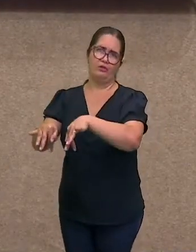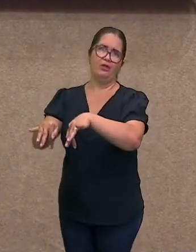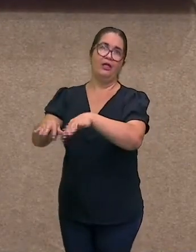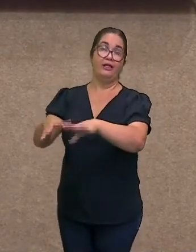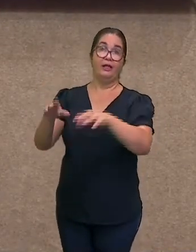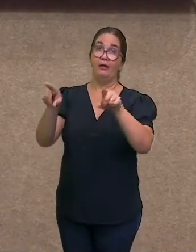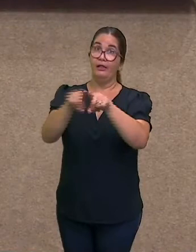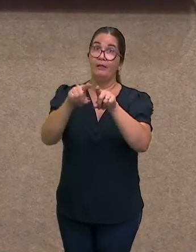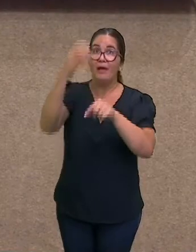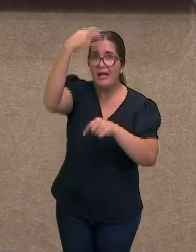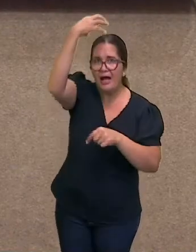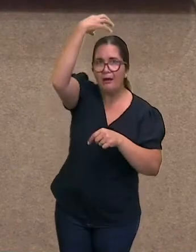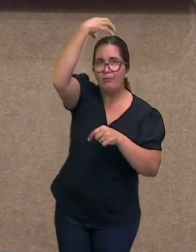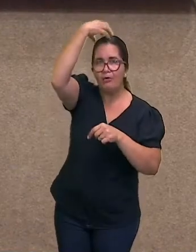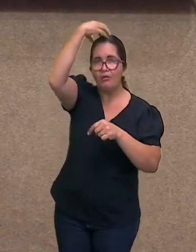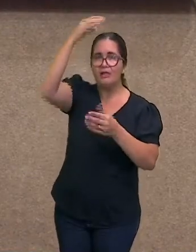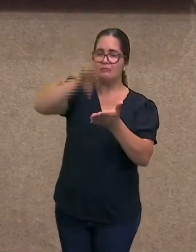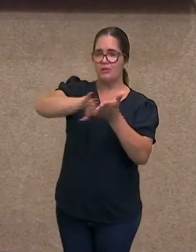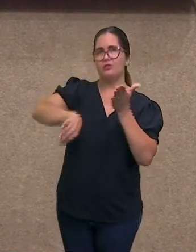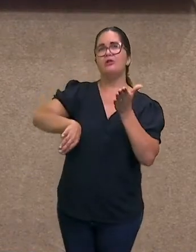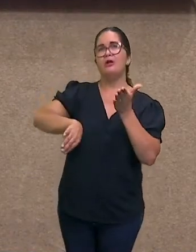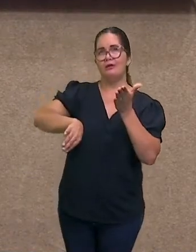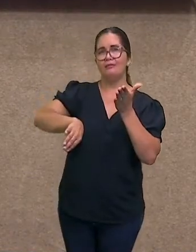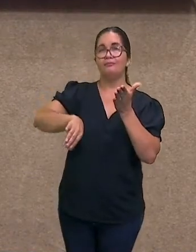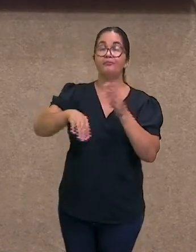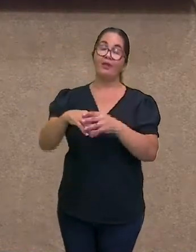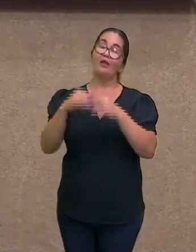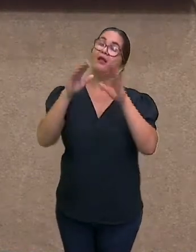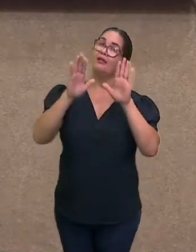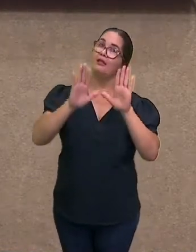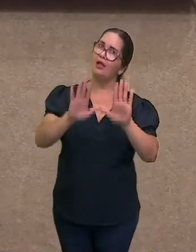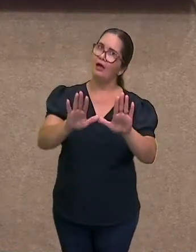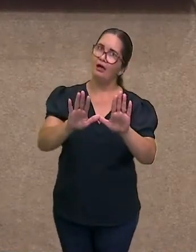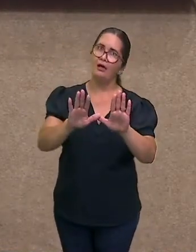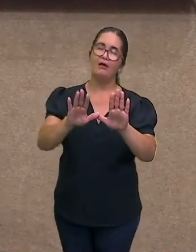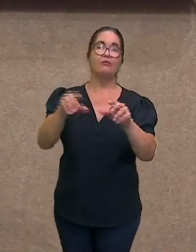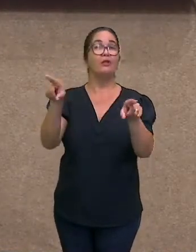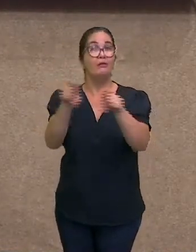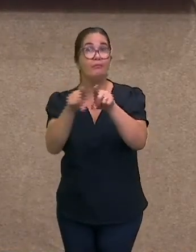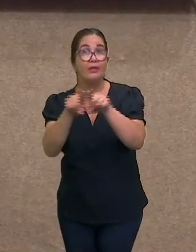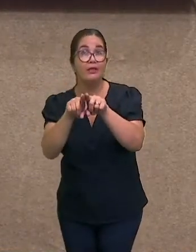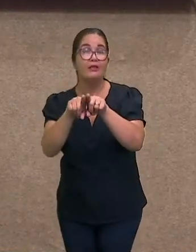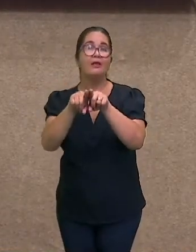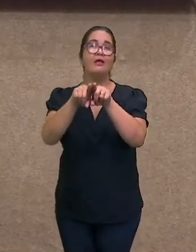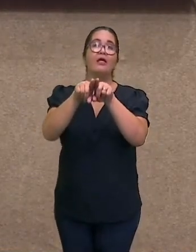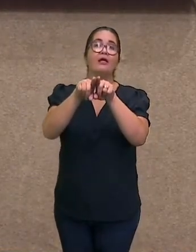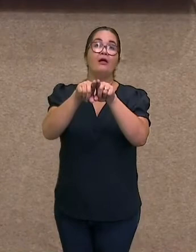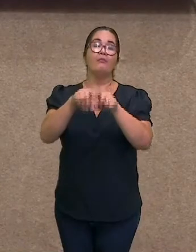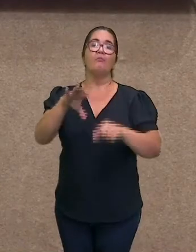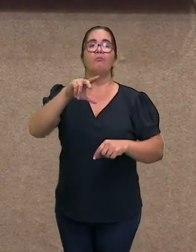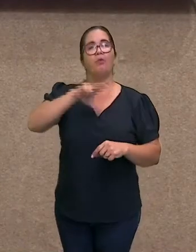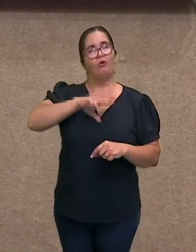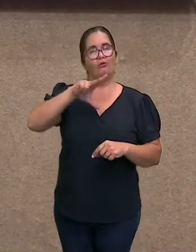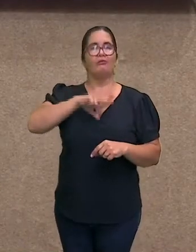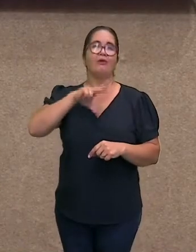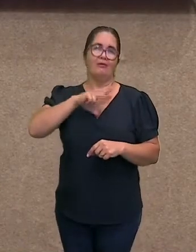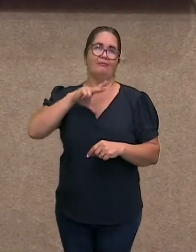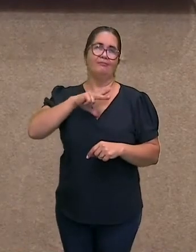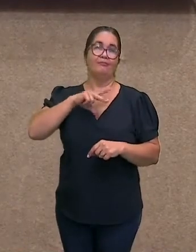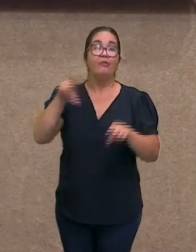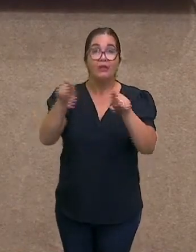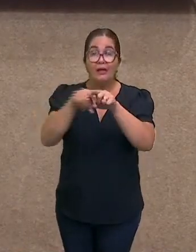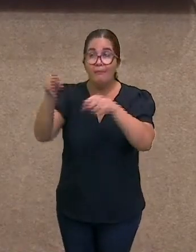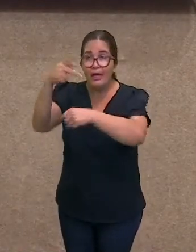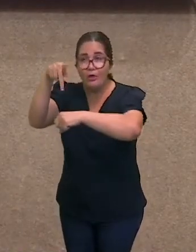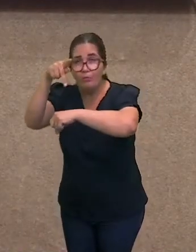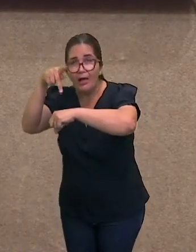assim também no poder absoluto. Não podendo faltar Portugal.